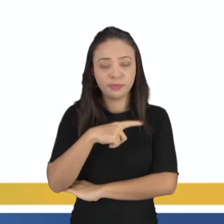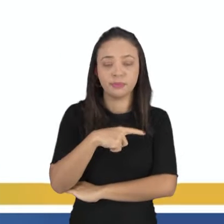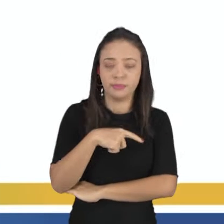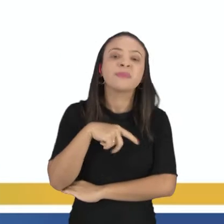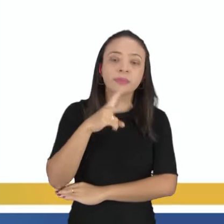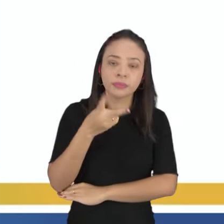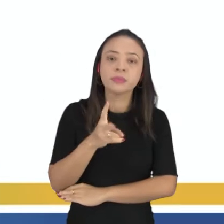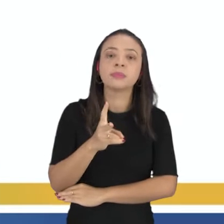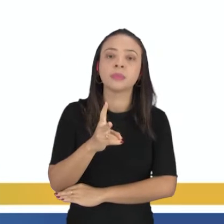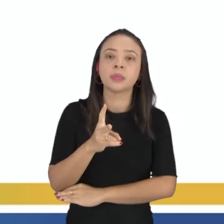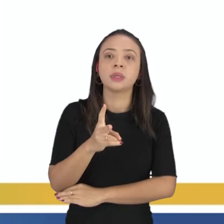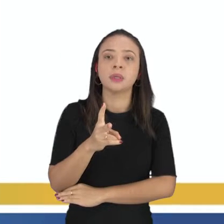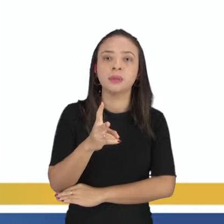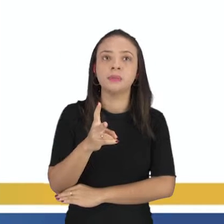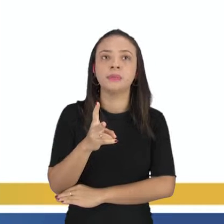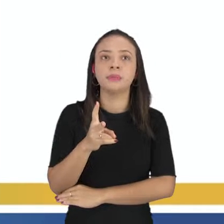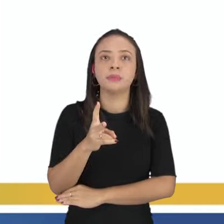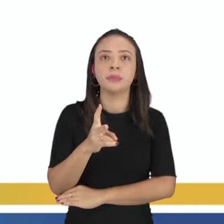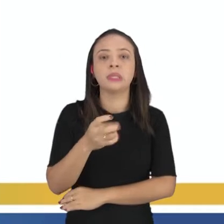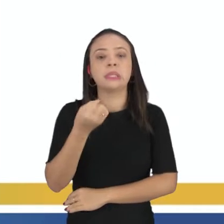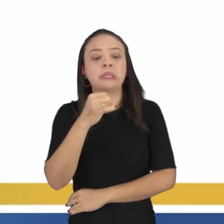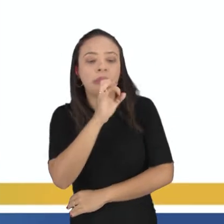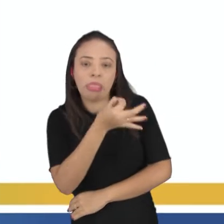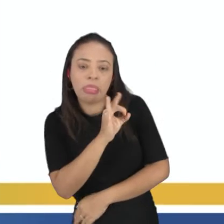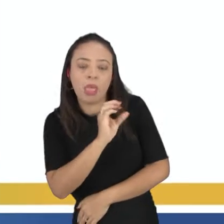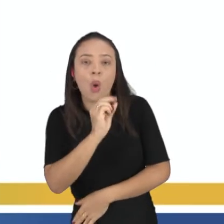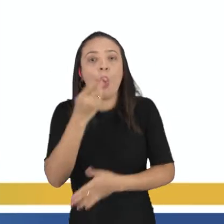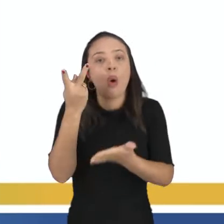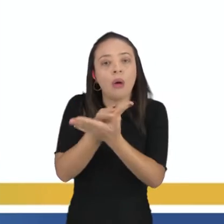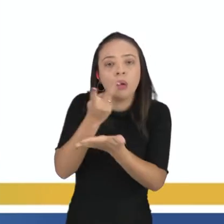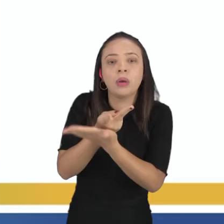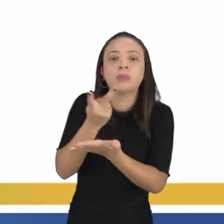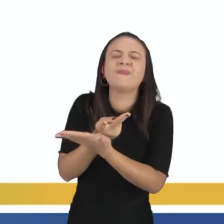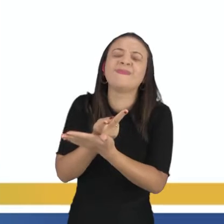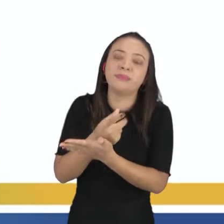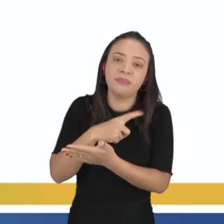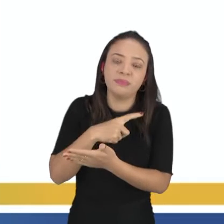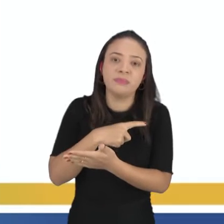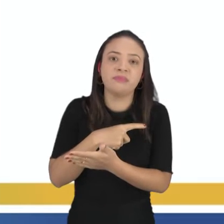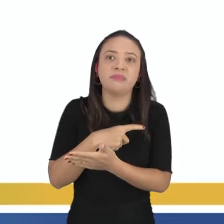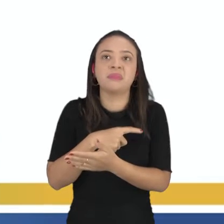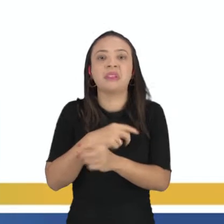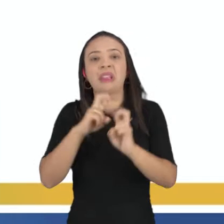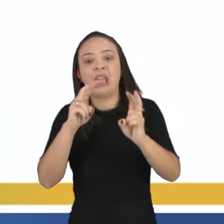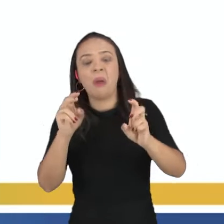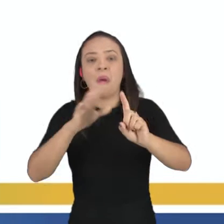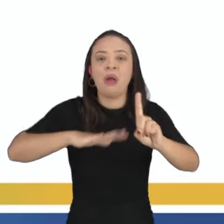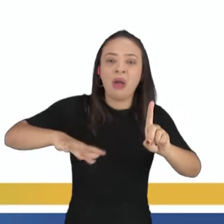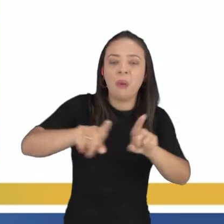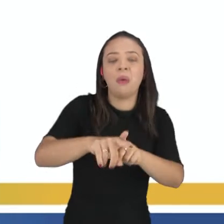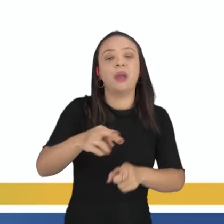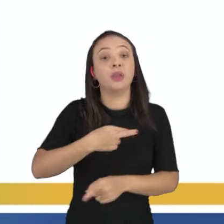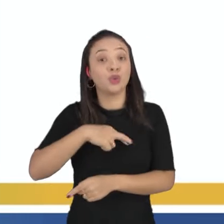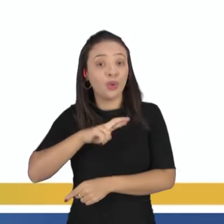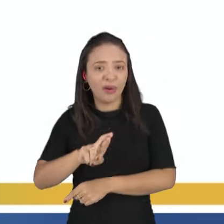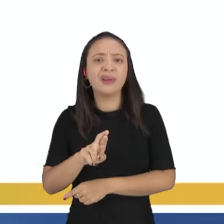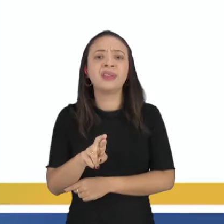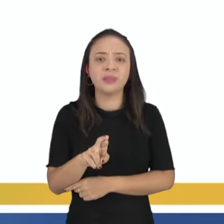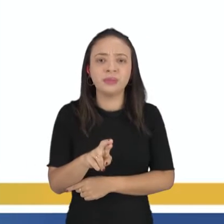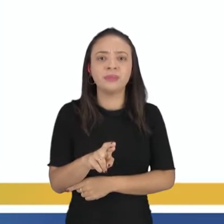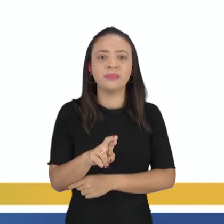questão de trabalhar, se é certo, se é errado, existem questões sociais, religiosas,